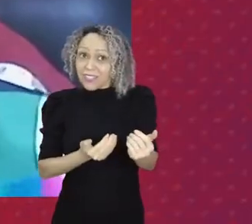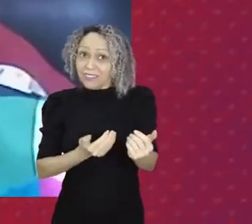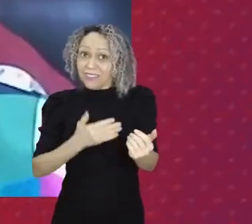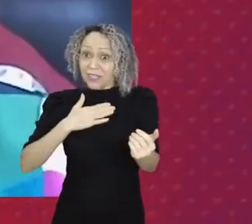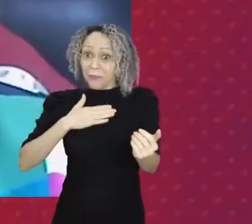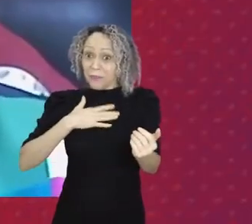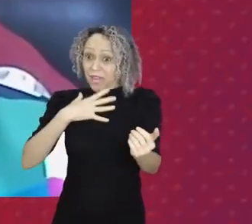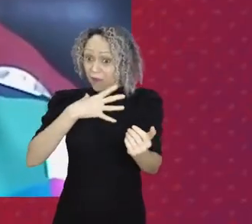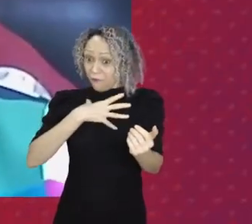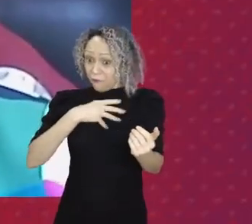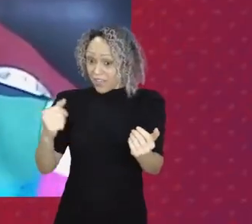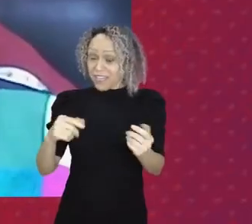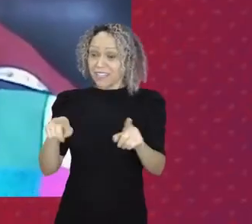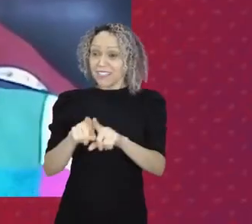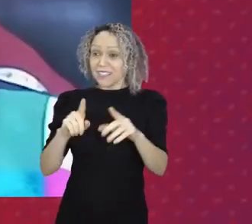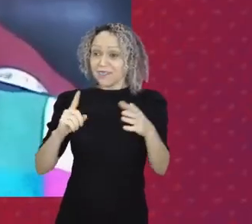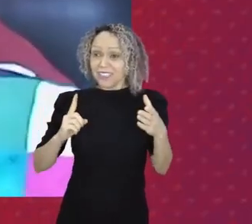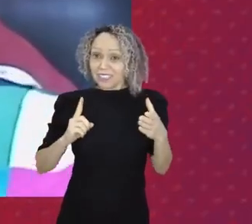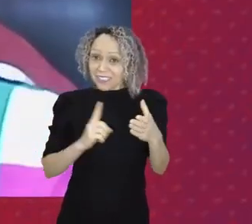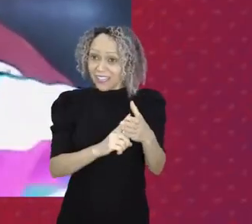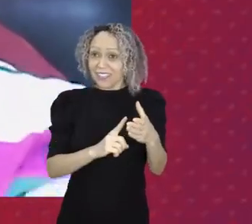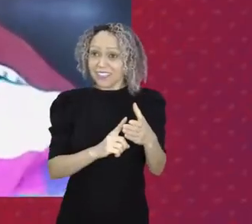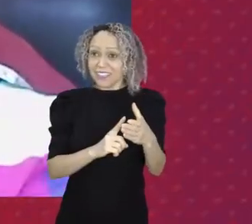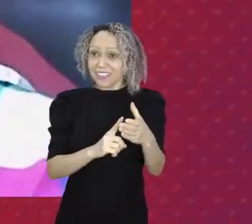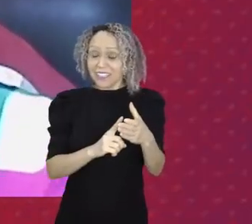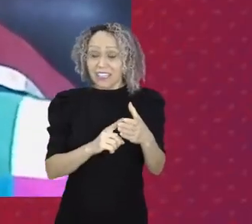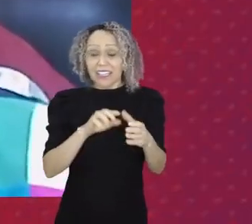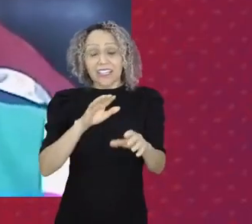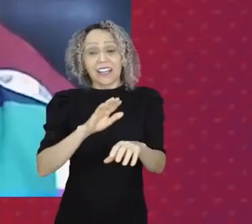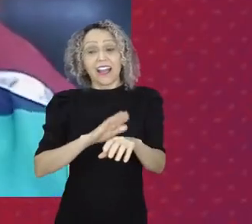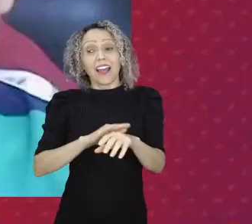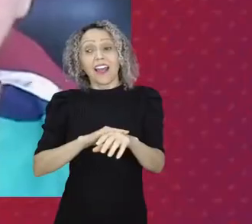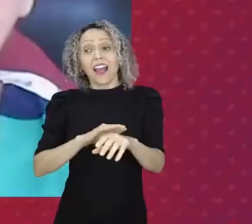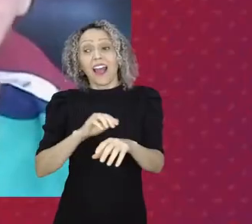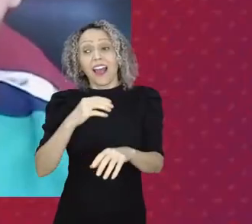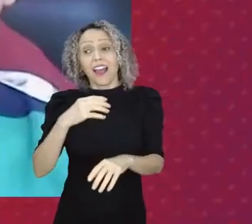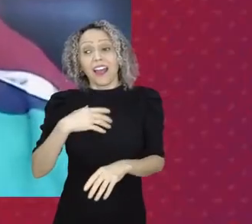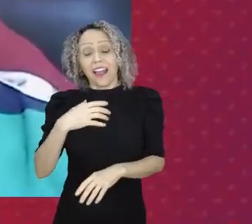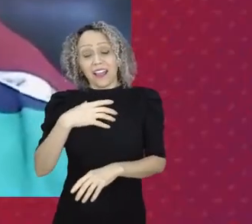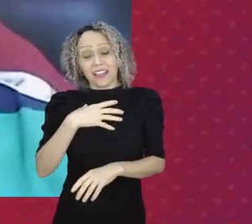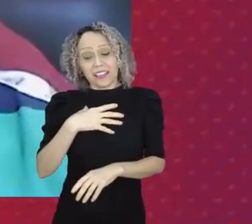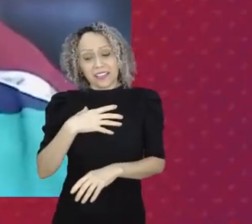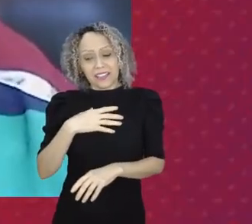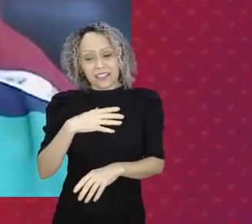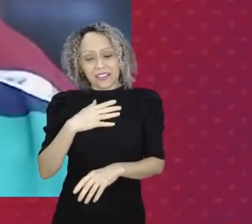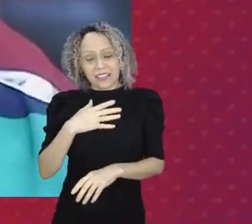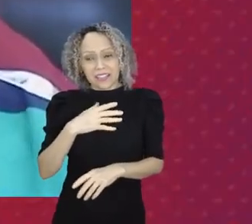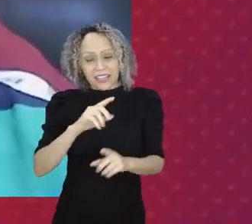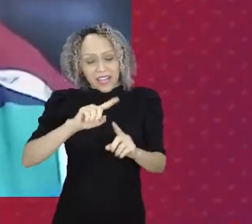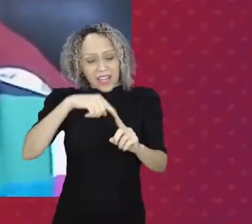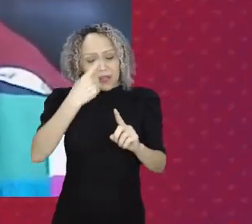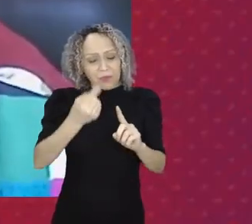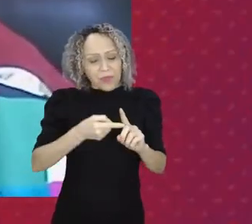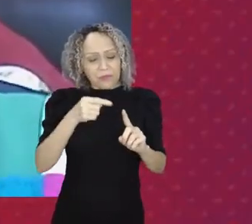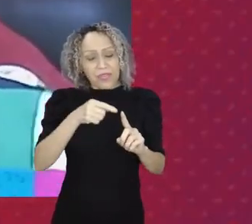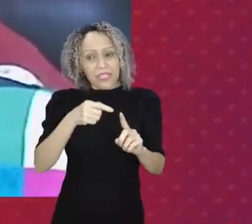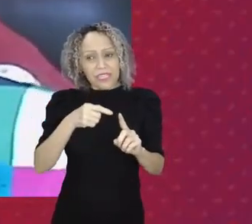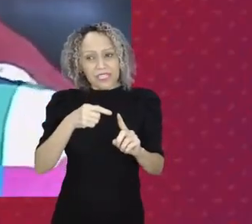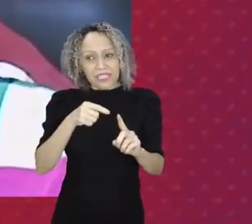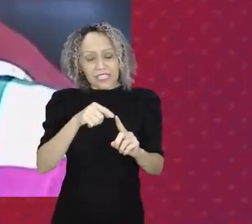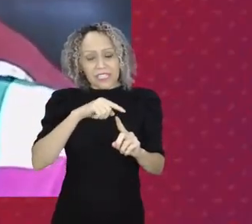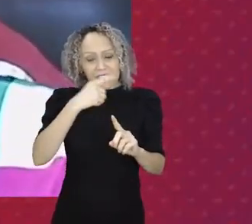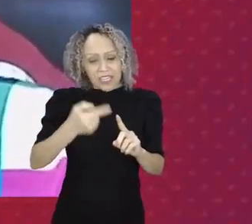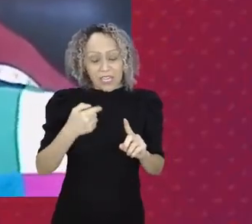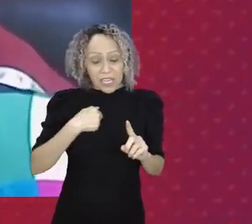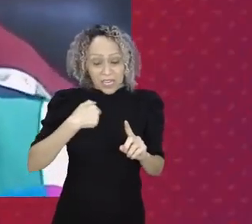estava com 8 meses, ela também foi a fundadora do PT, já na